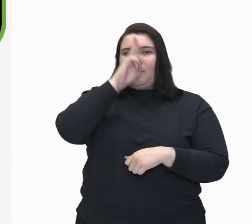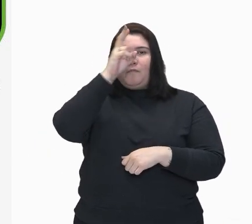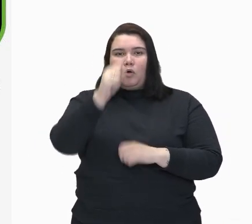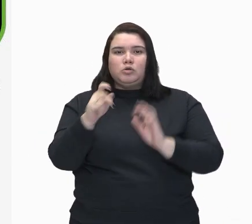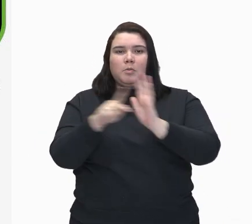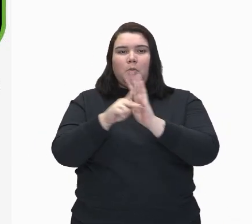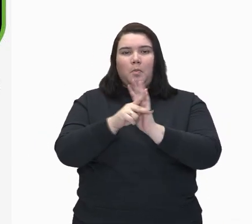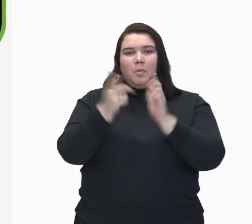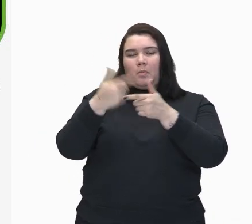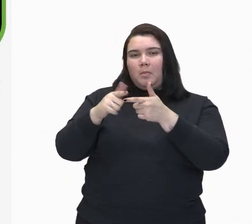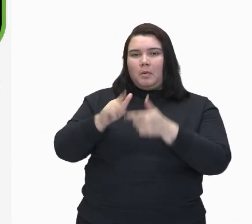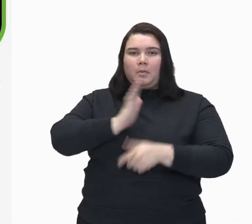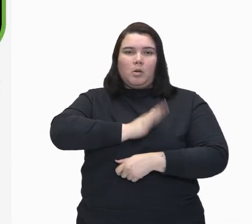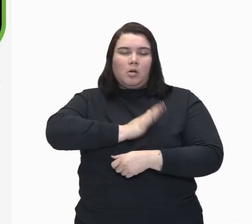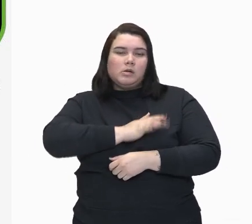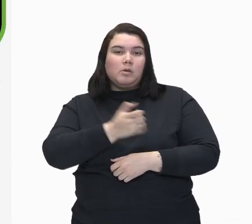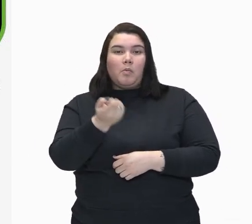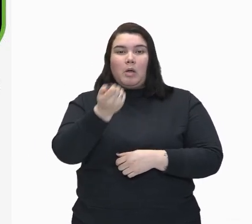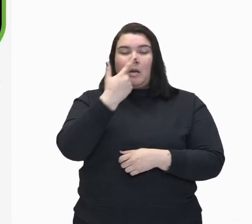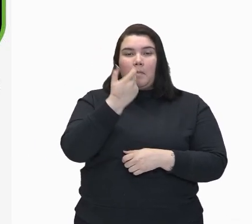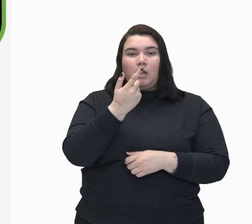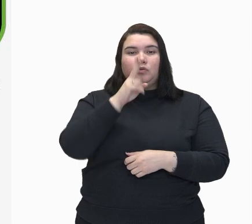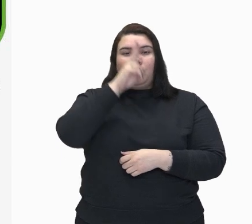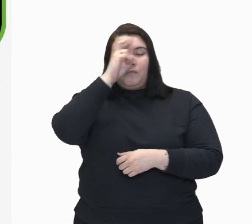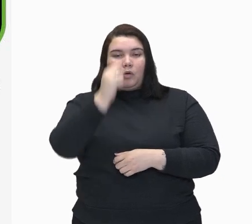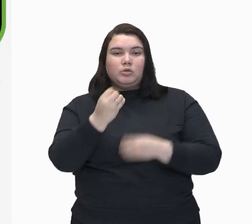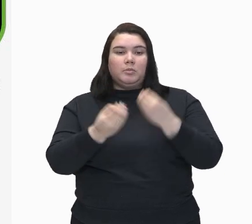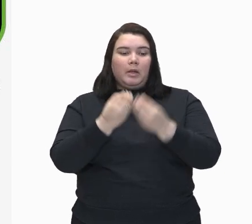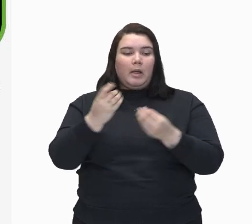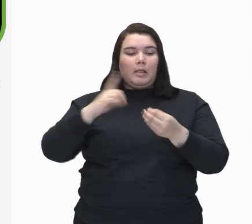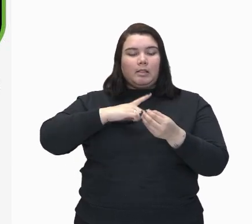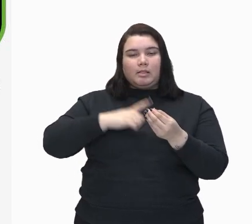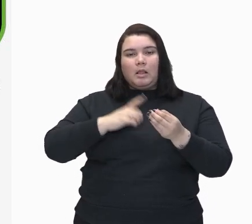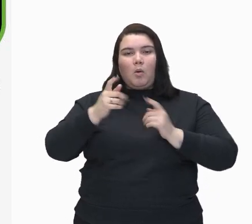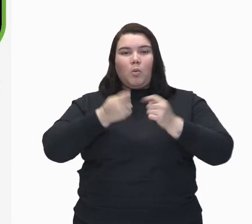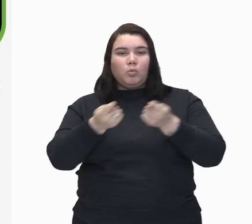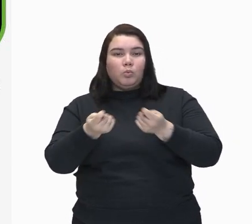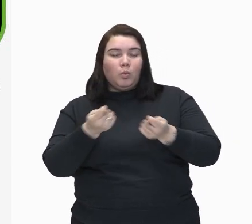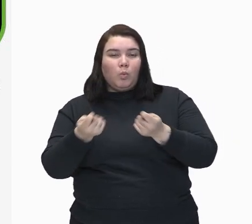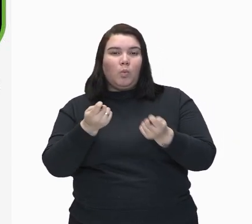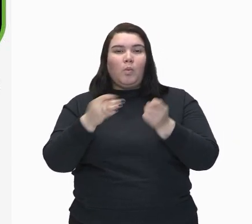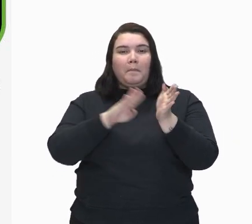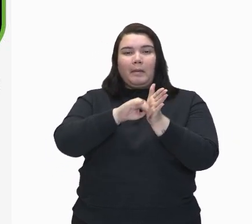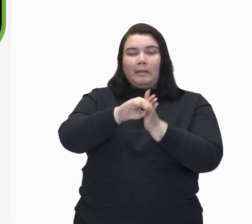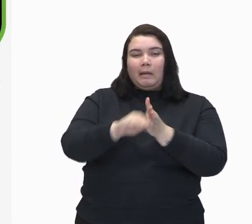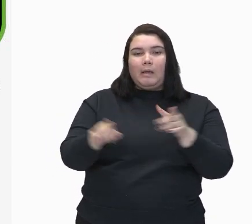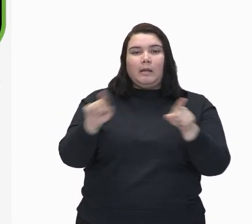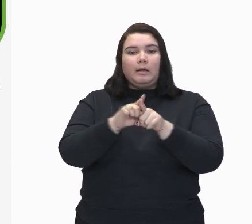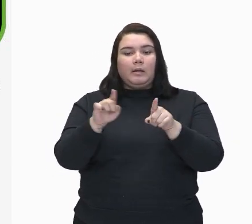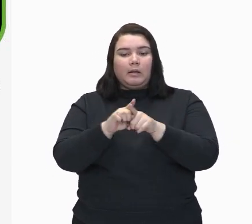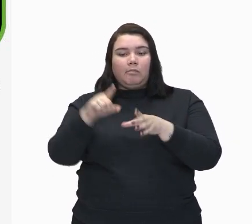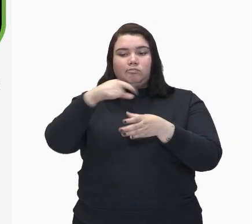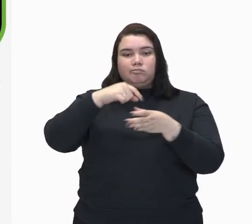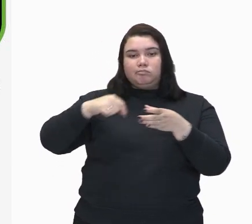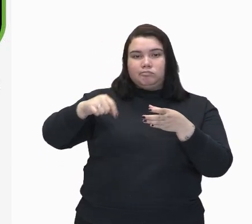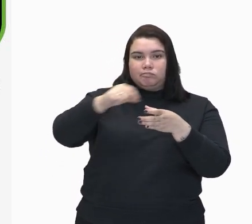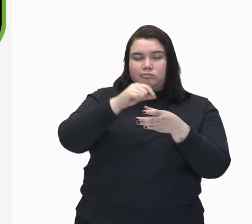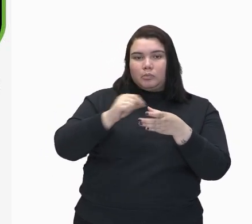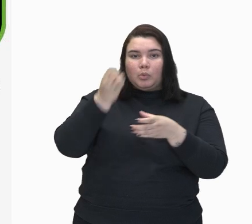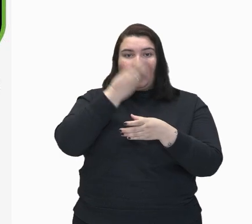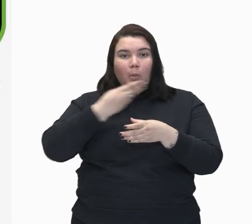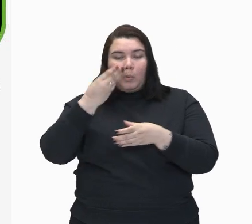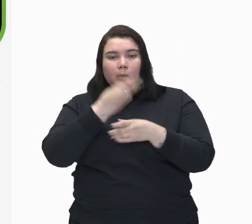cardíacos, antibióticos, aí surgiram os adoçantes e os flavorizantes artificiais e os